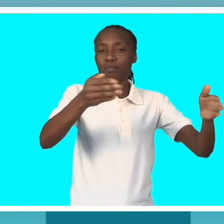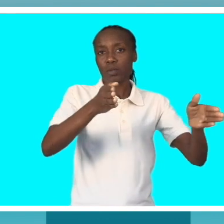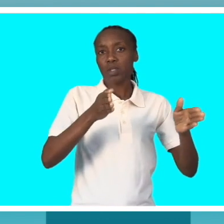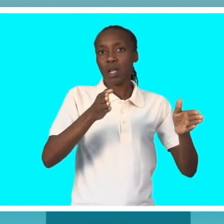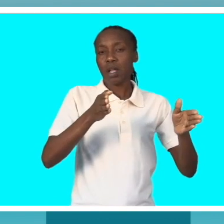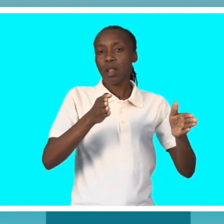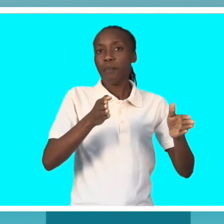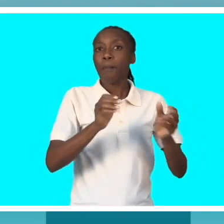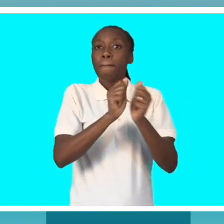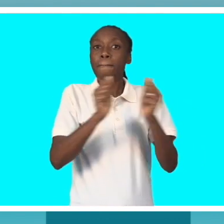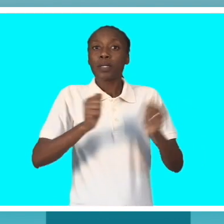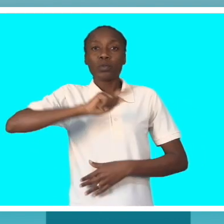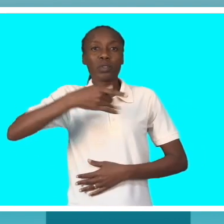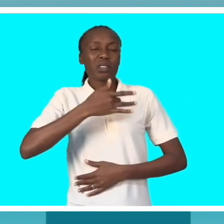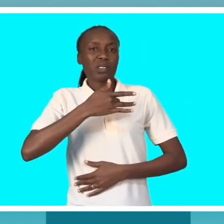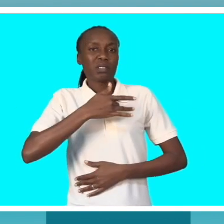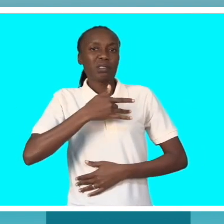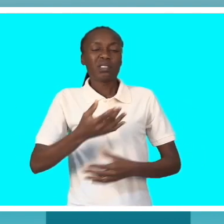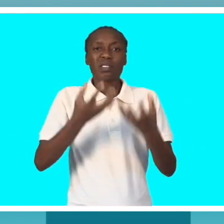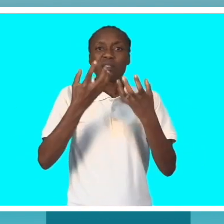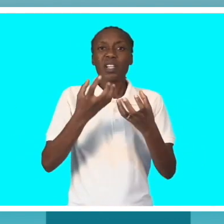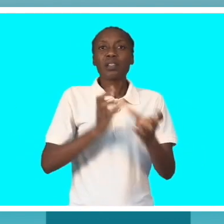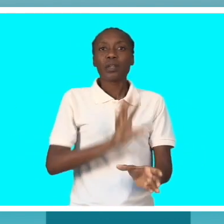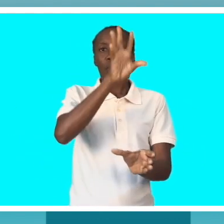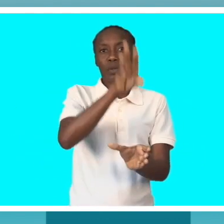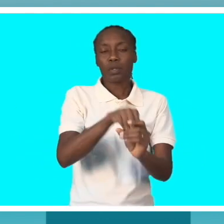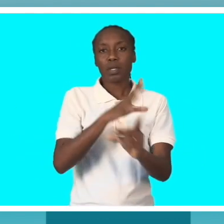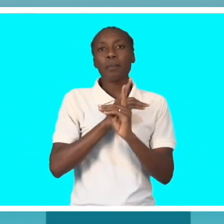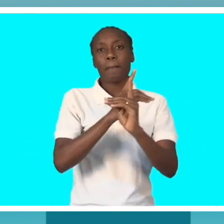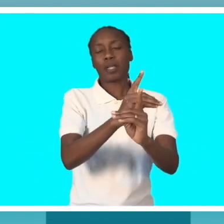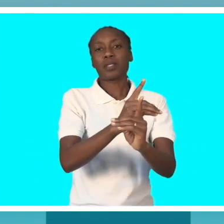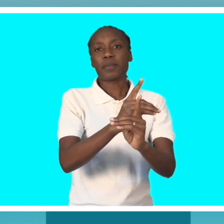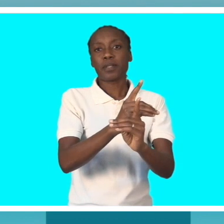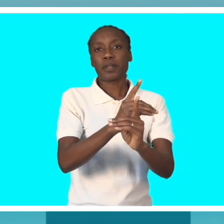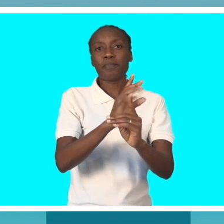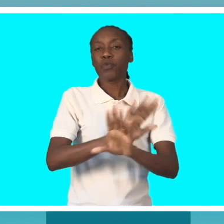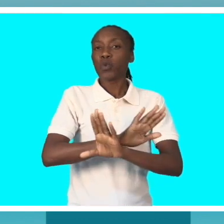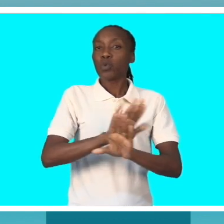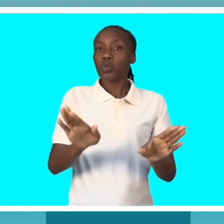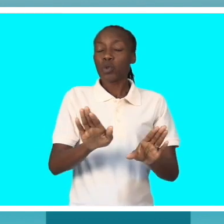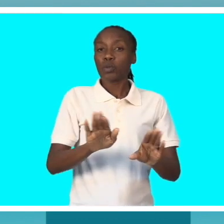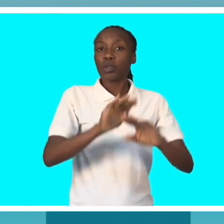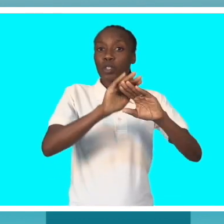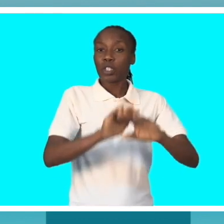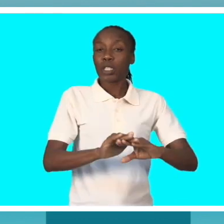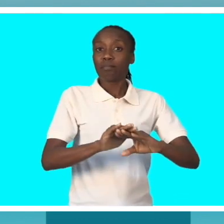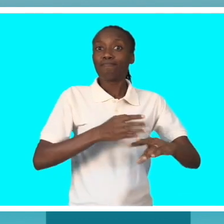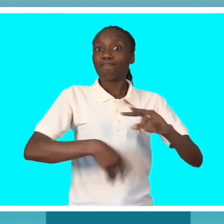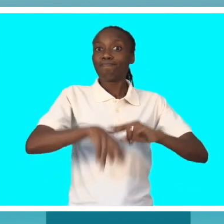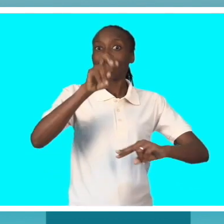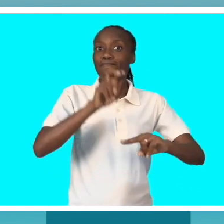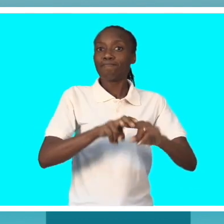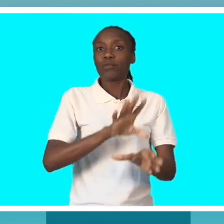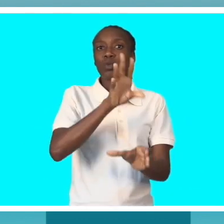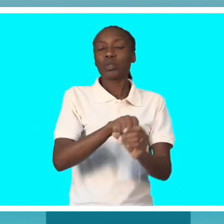um aluno dentro daquela sala. Nós não sentimos uma inclusão participativa. Apenas sentimos só